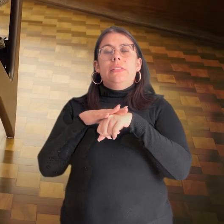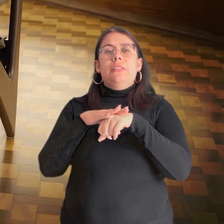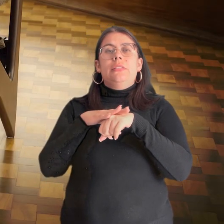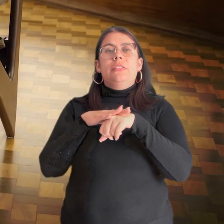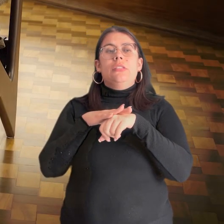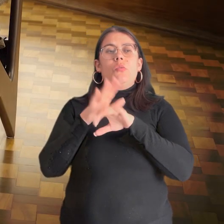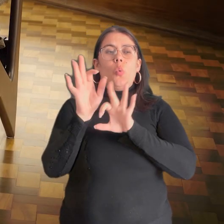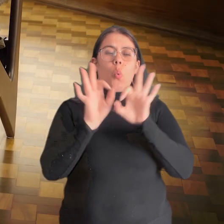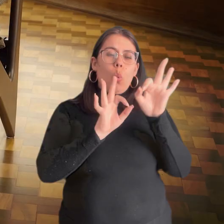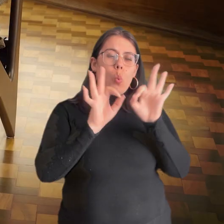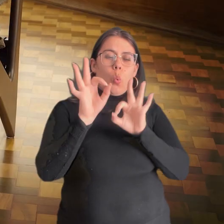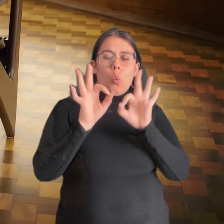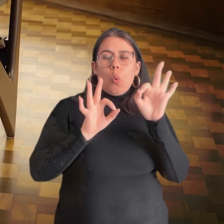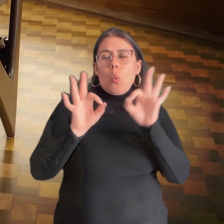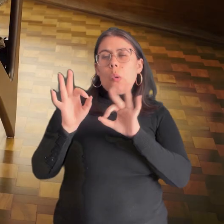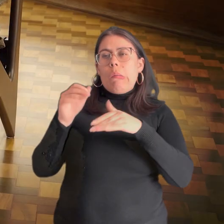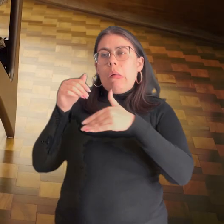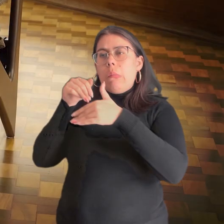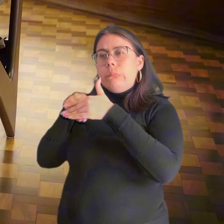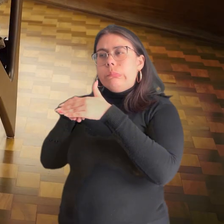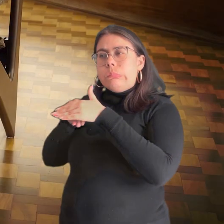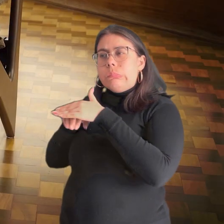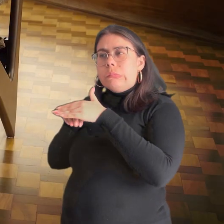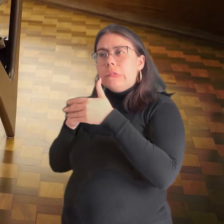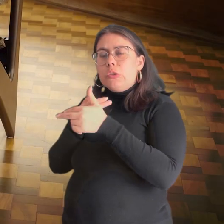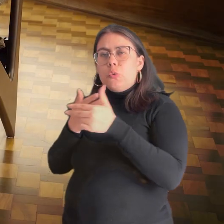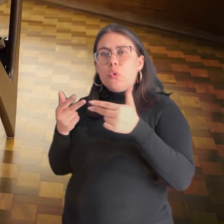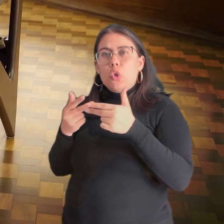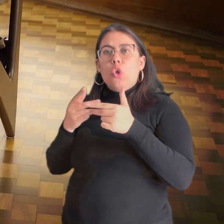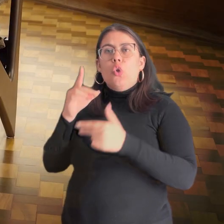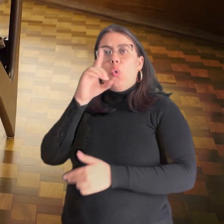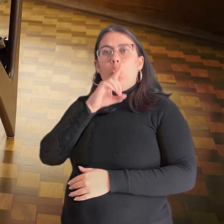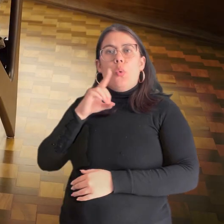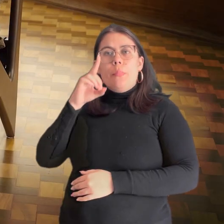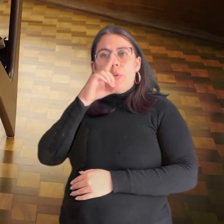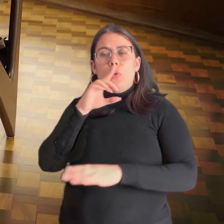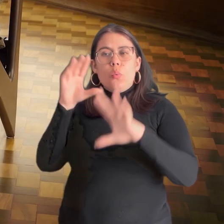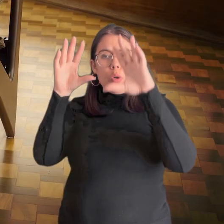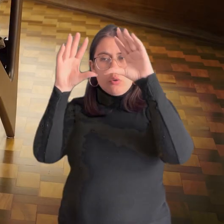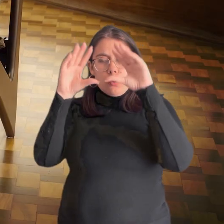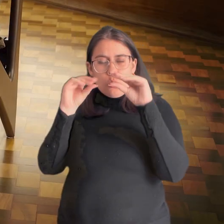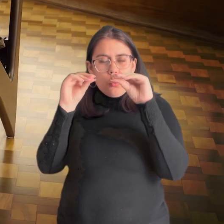cenário num domingo à noite, dia 8